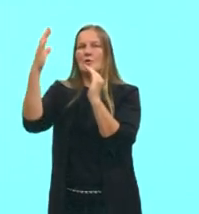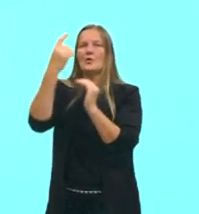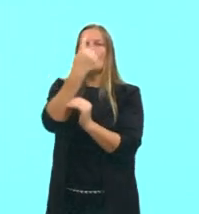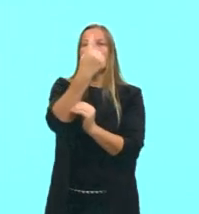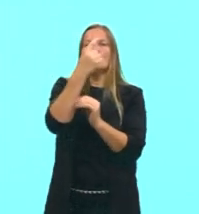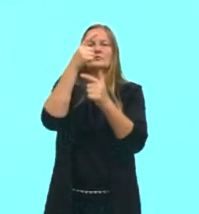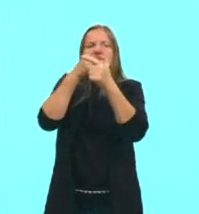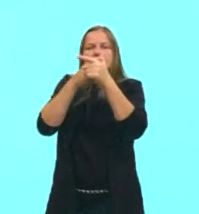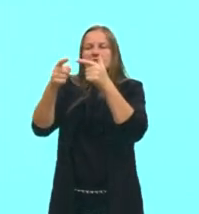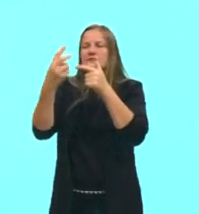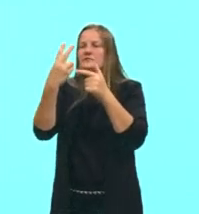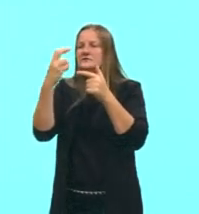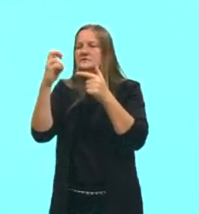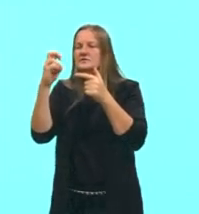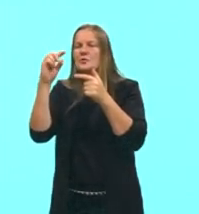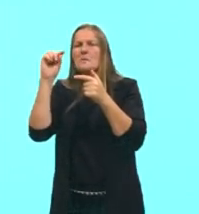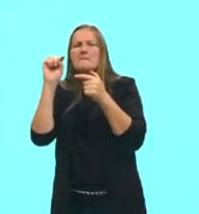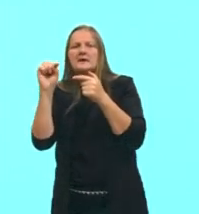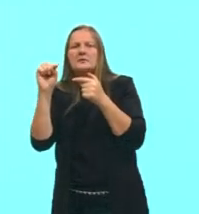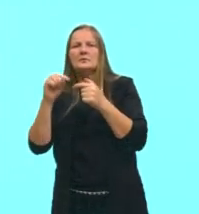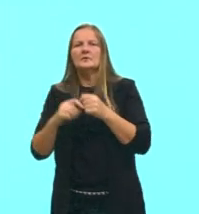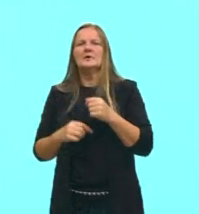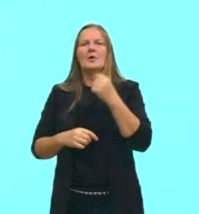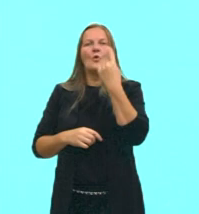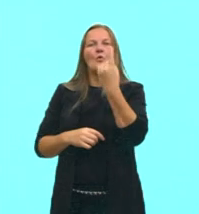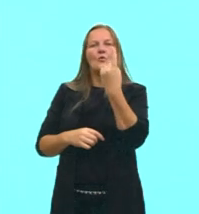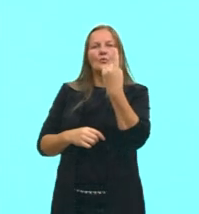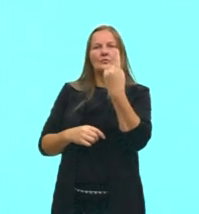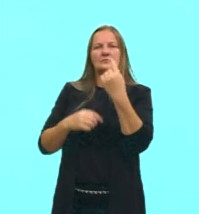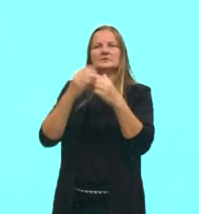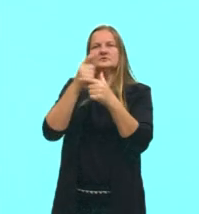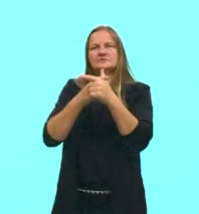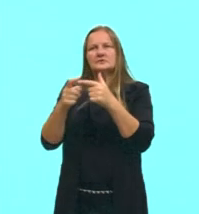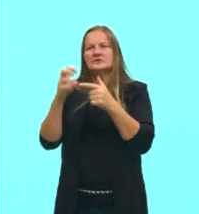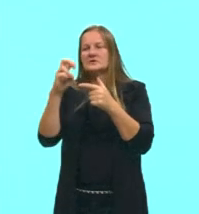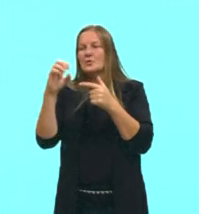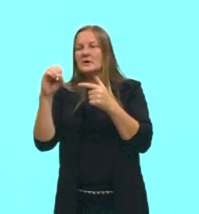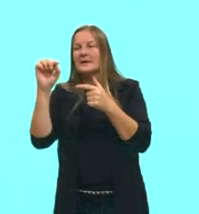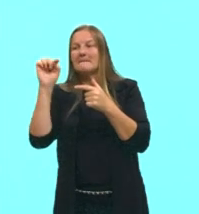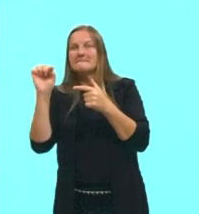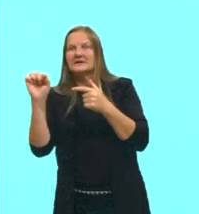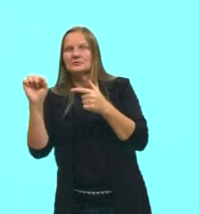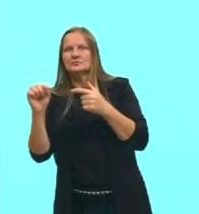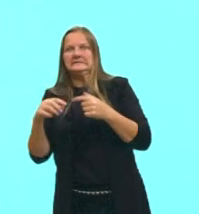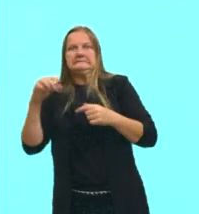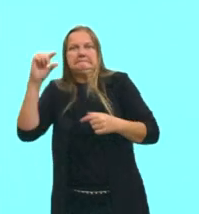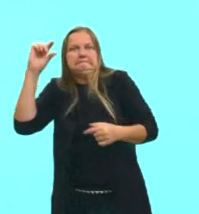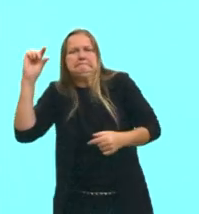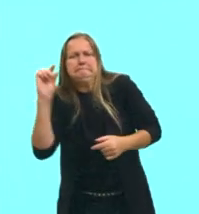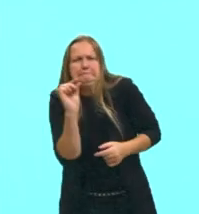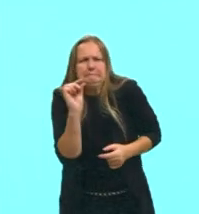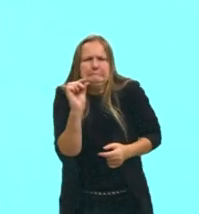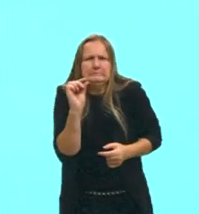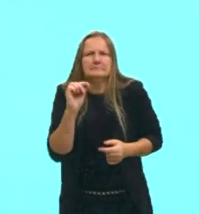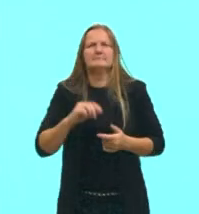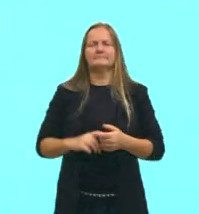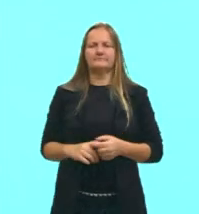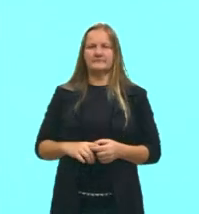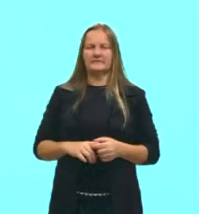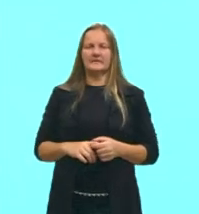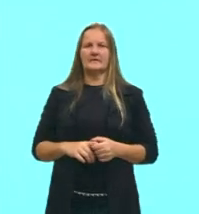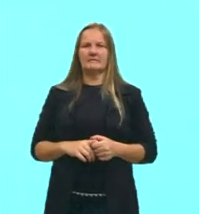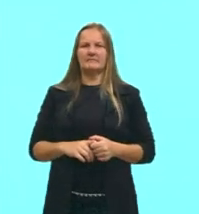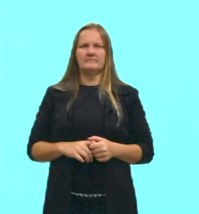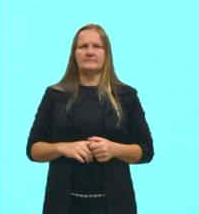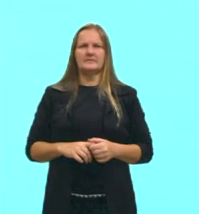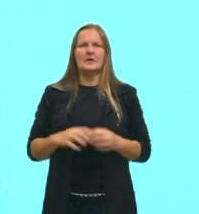mil vai ser um número pequeno seu dividiu um por 50 mil vai ser um número menor ainda tá guardado mas é importante a gente entender o